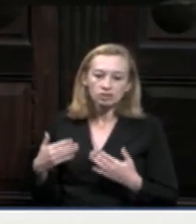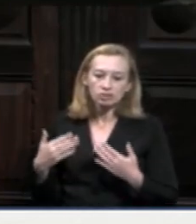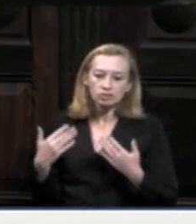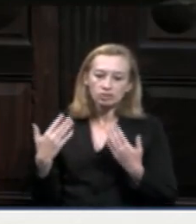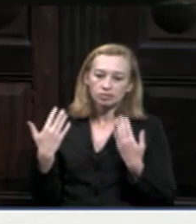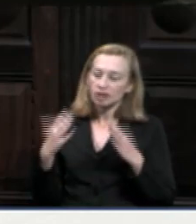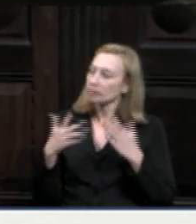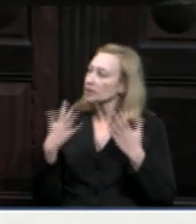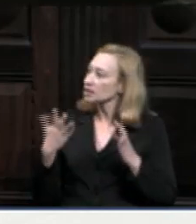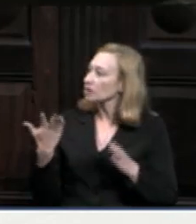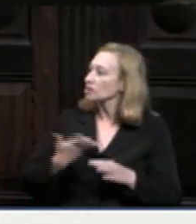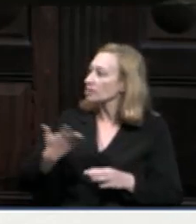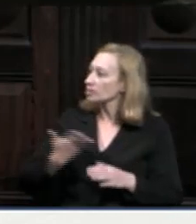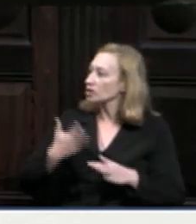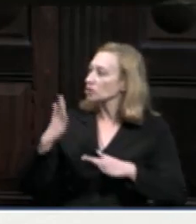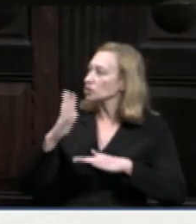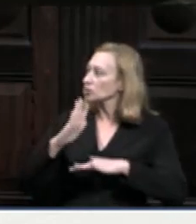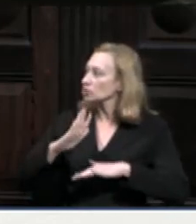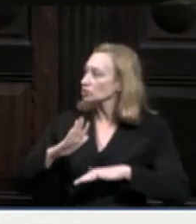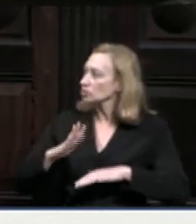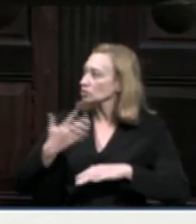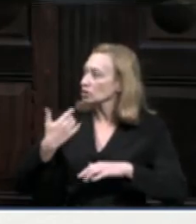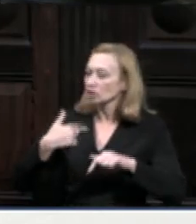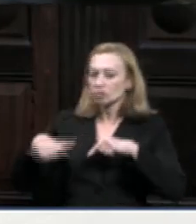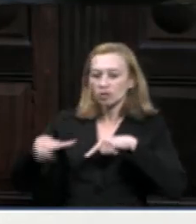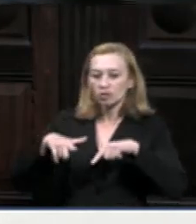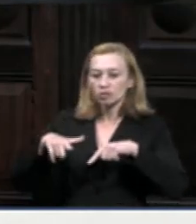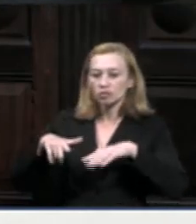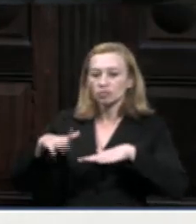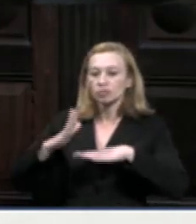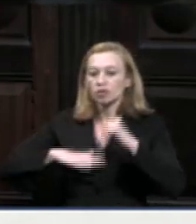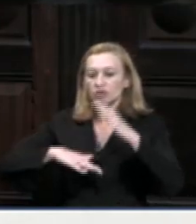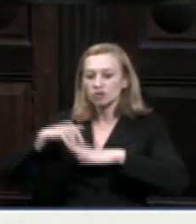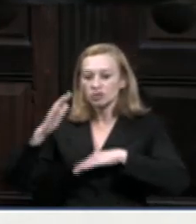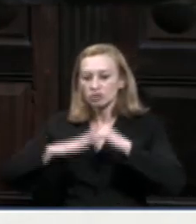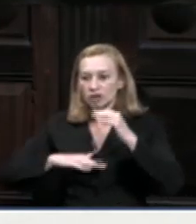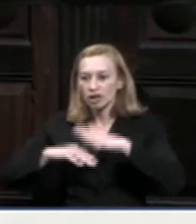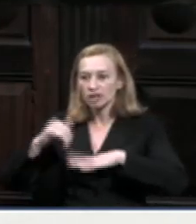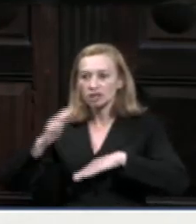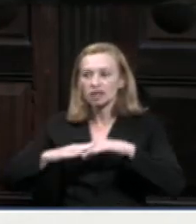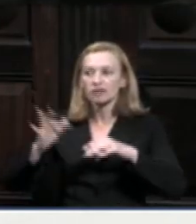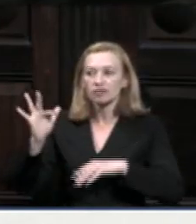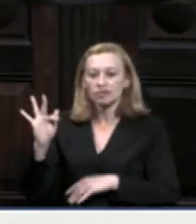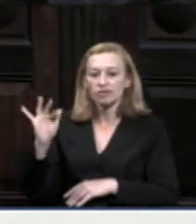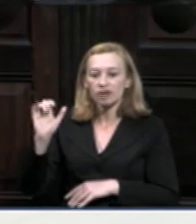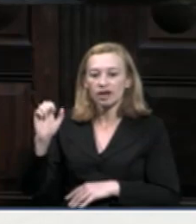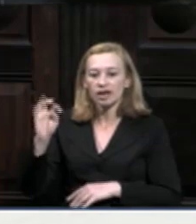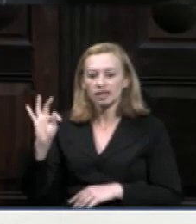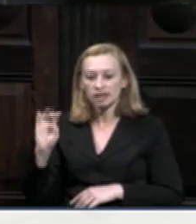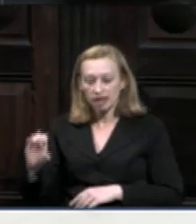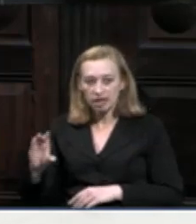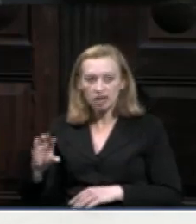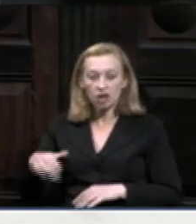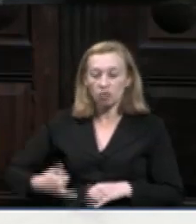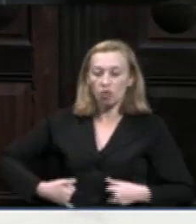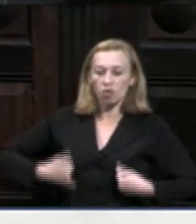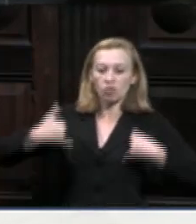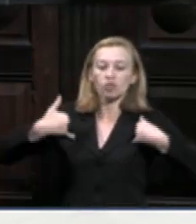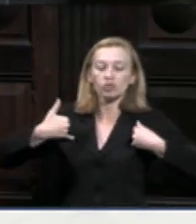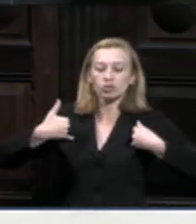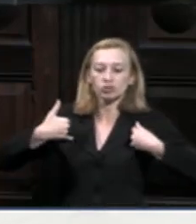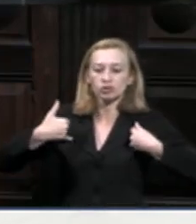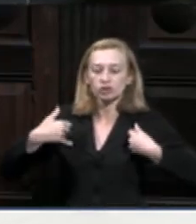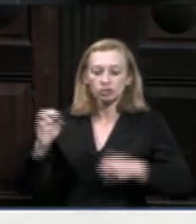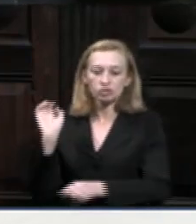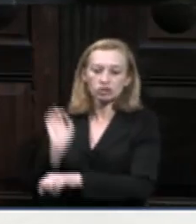da FAETEC, servidores técnico-administrativos, estudantes. A FAETEC é um orgulho para o estado do Rio de Janeiro, mas vem